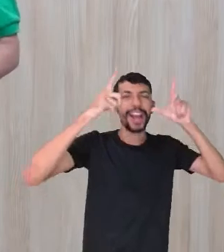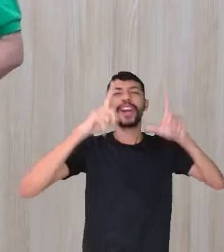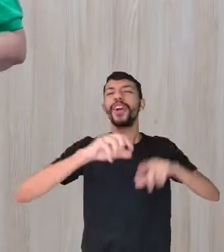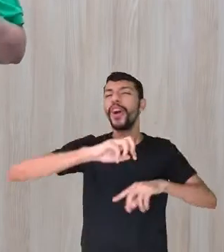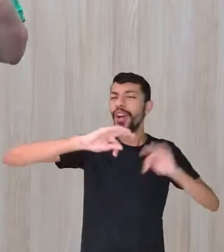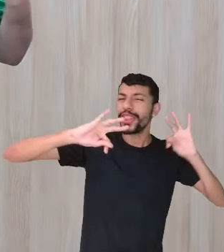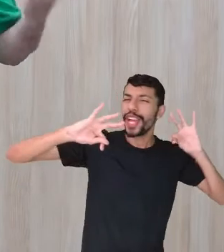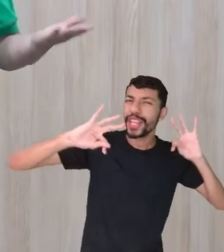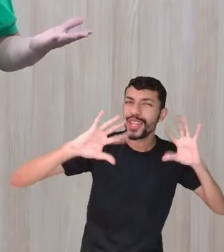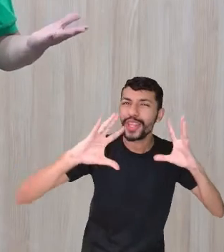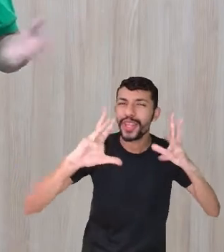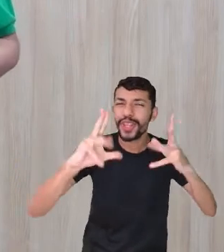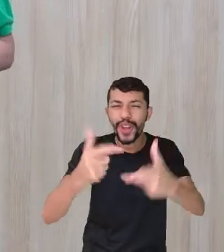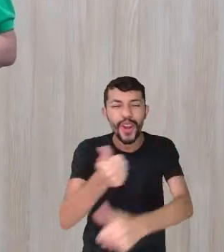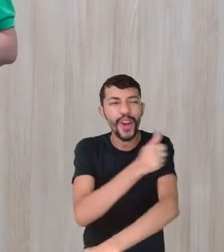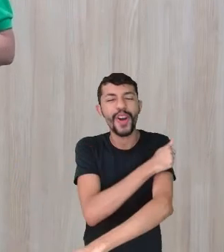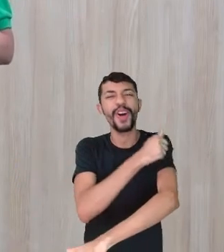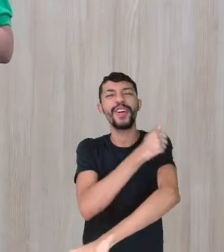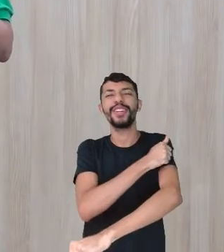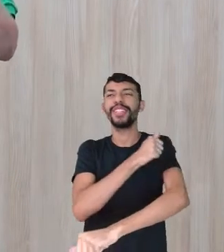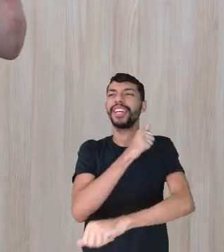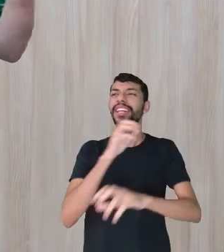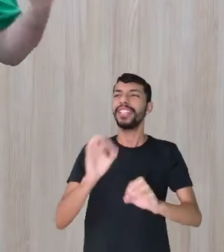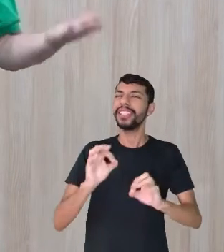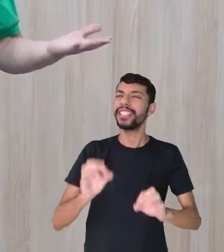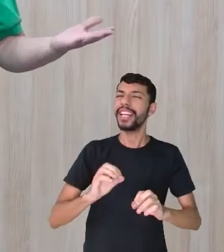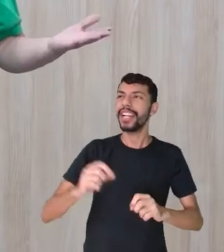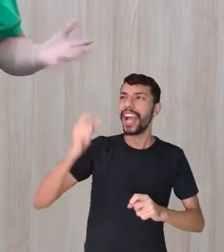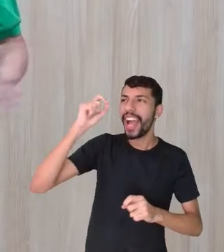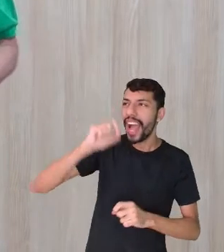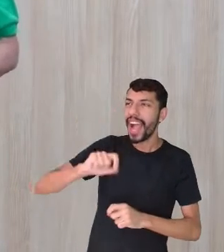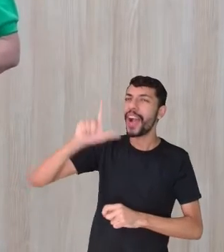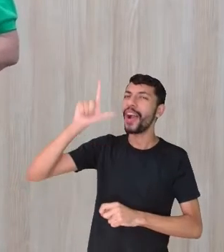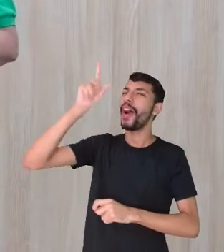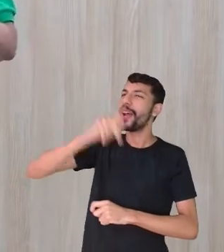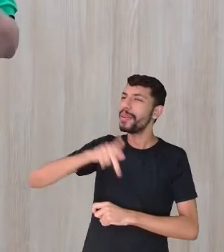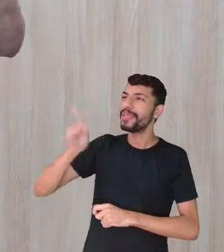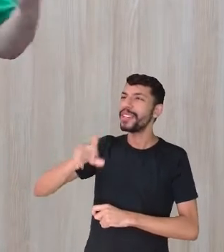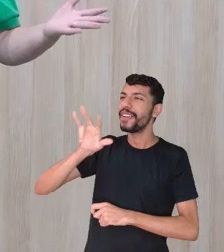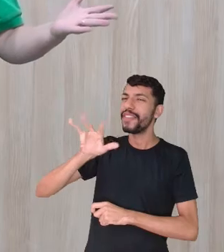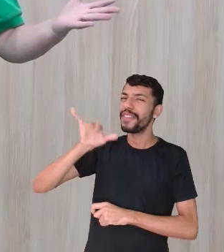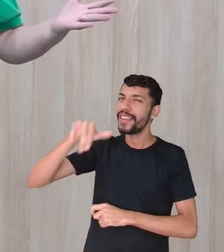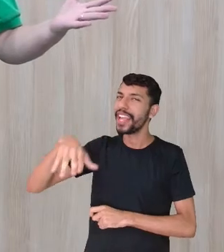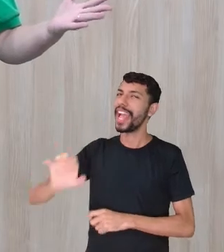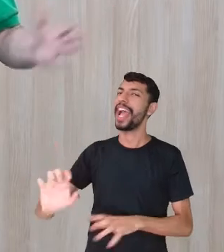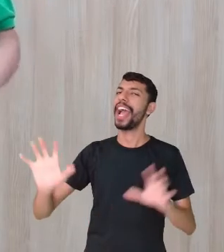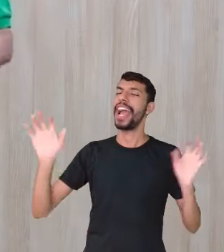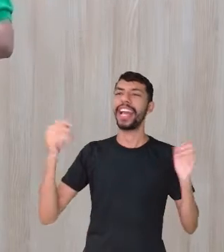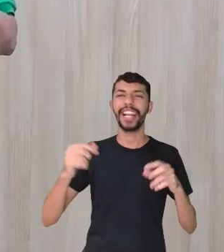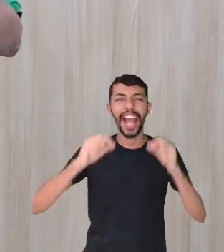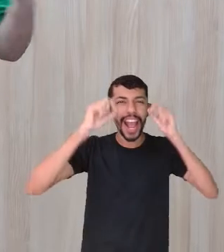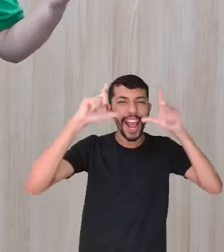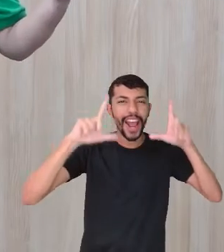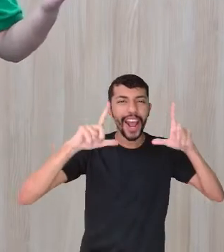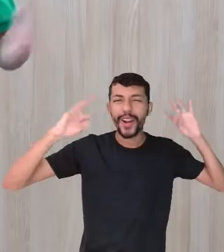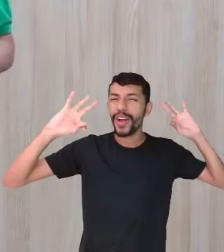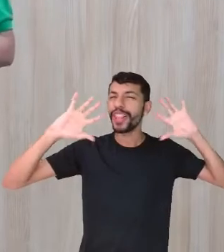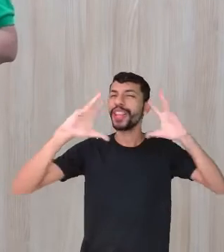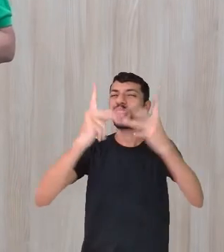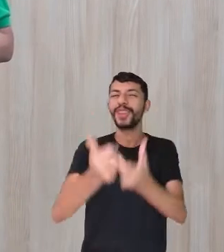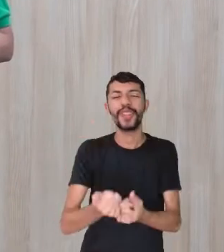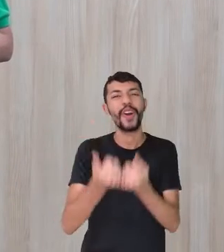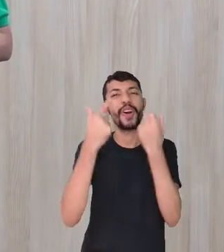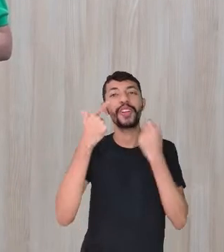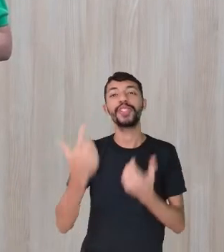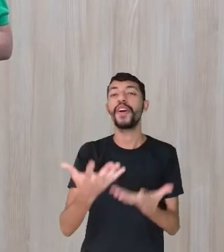Eduarda, Sabino, acorda Viviane, Marília, acorda todo mundo.